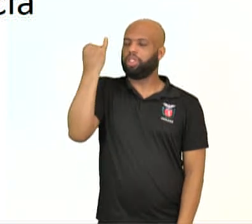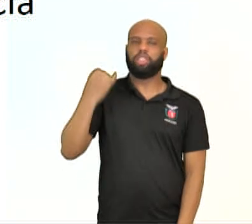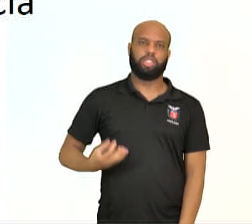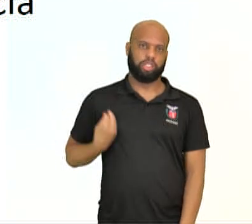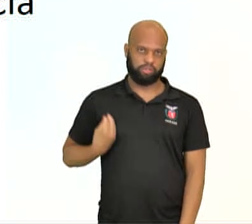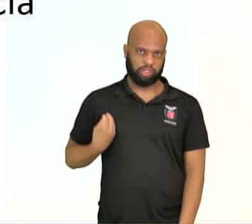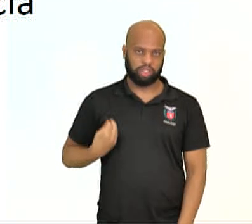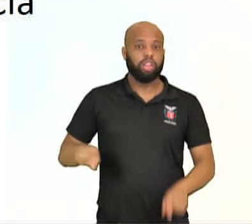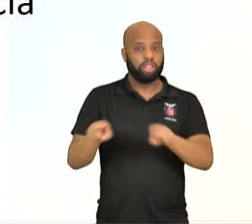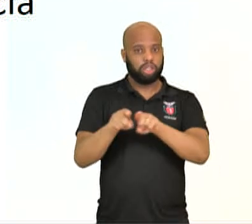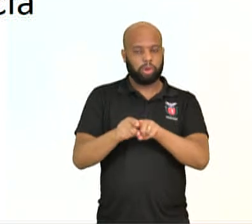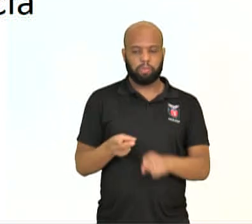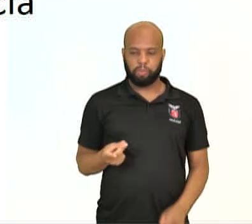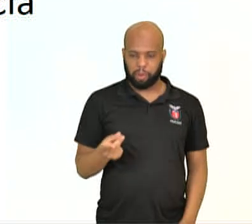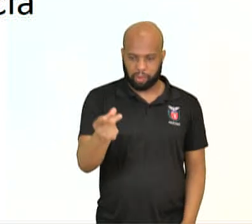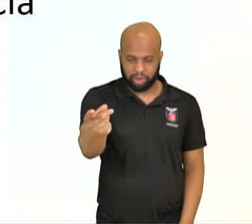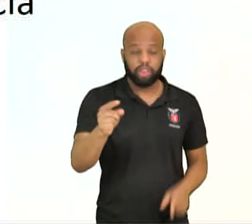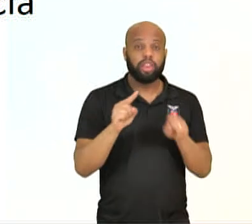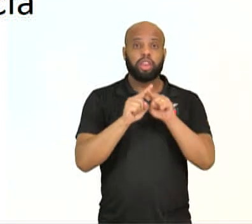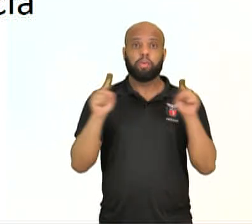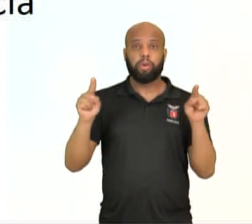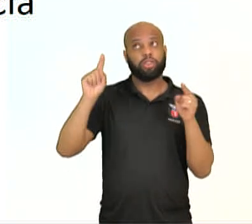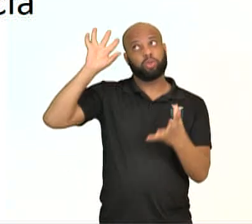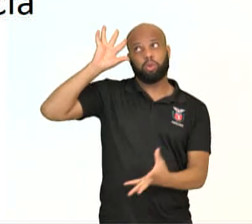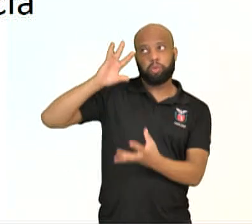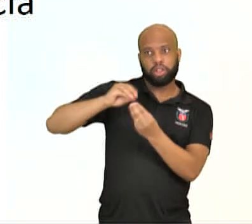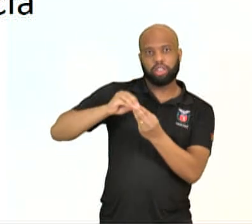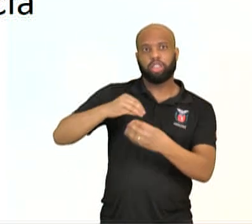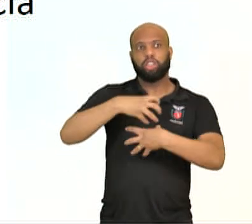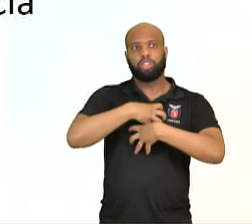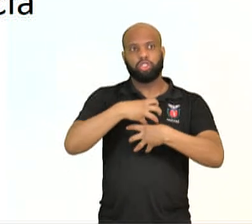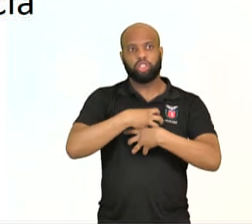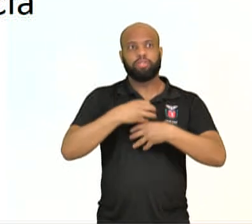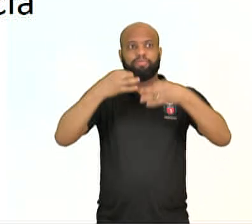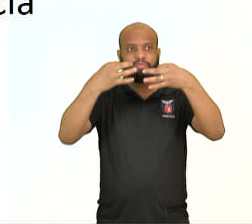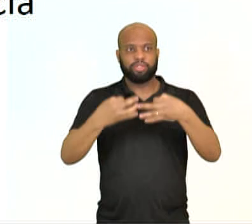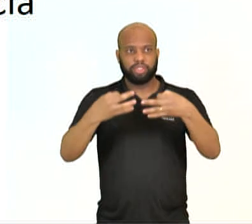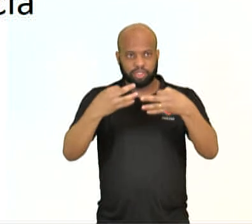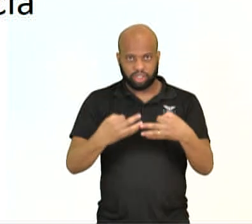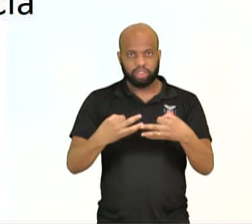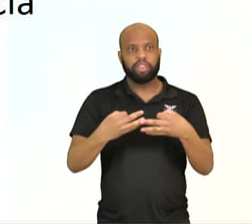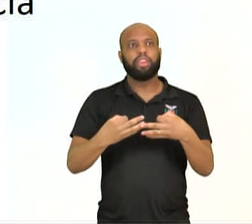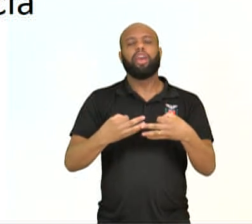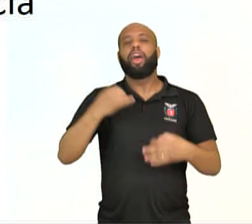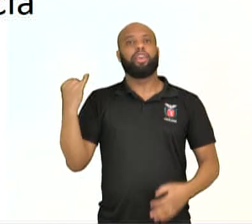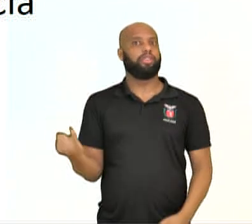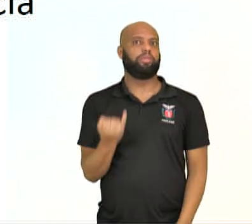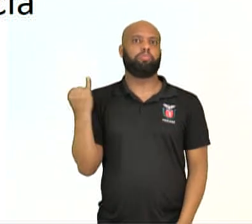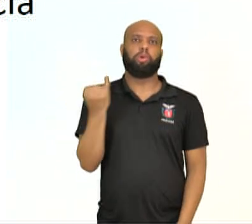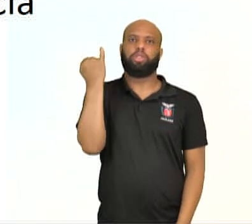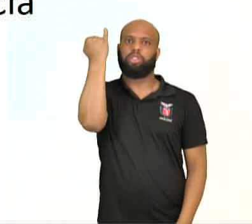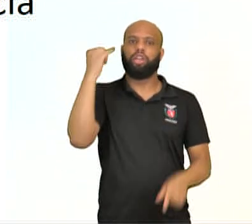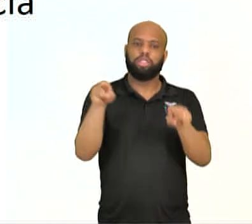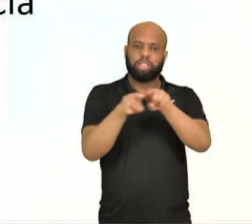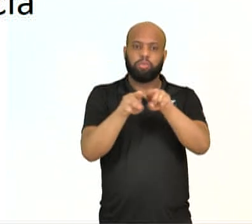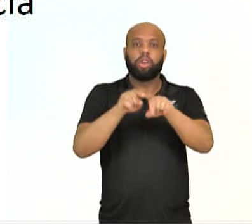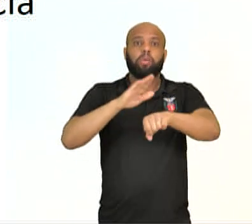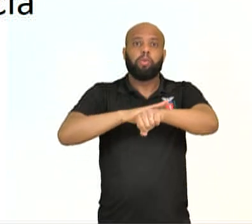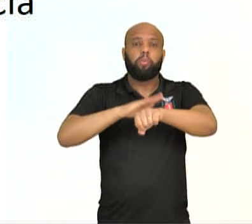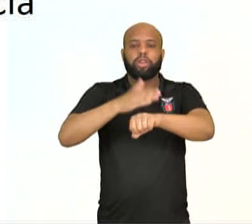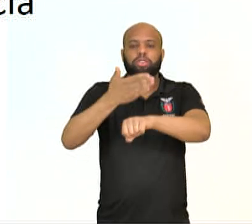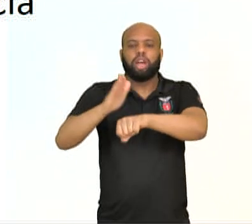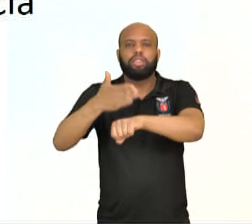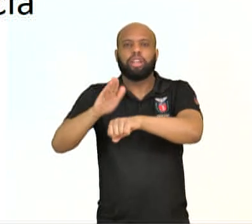para a nossa sobrevivência, mas compreender sua forma mais adequada é de grande importância na prática dos